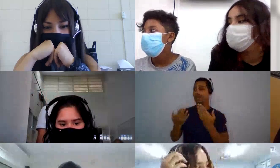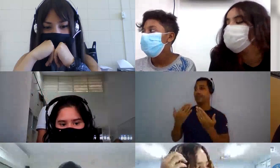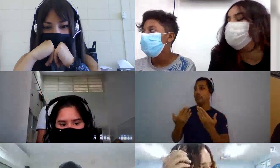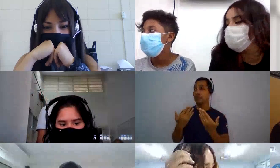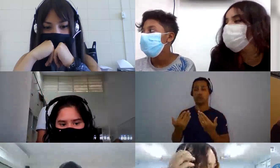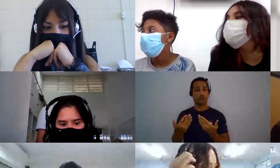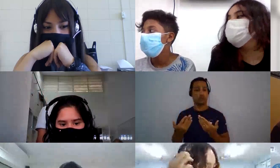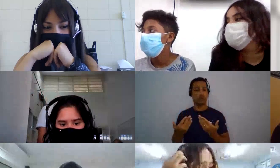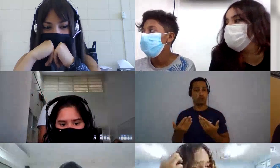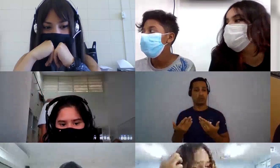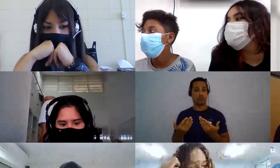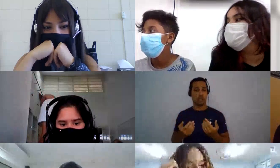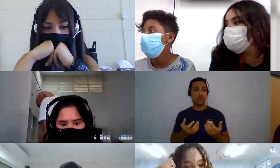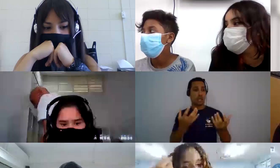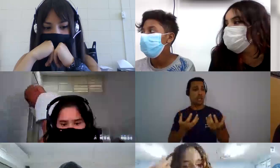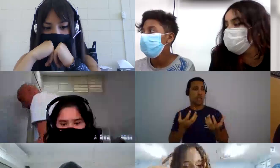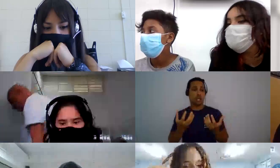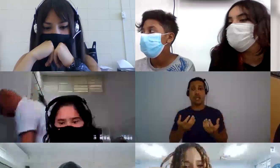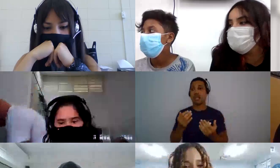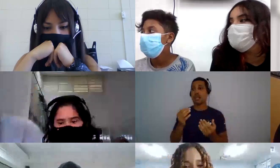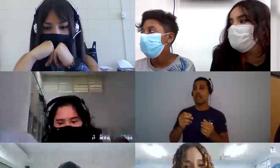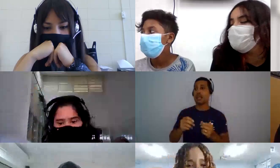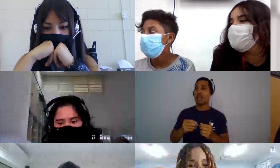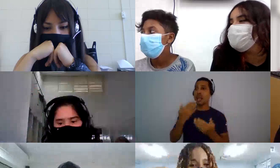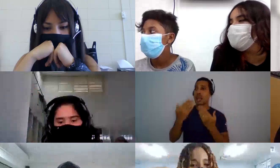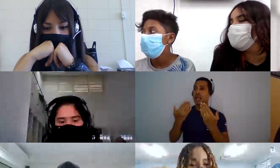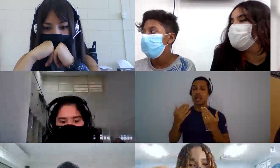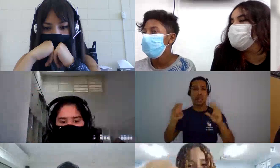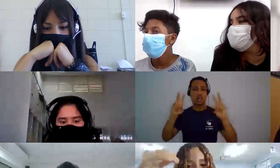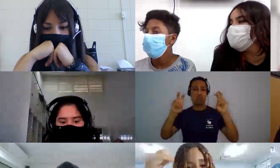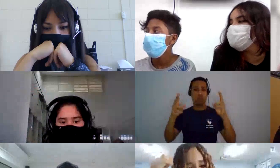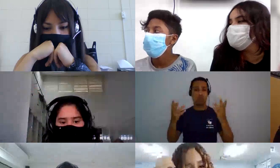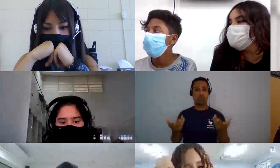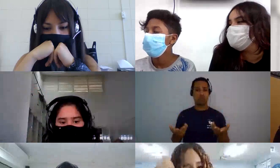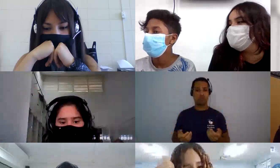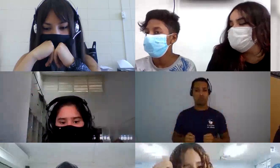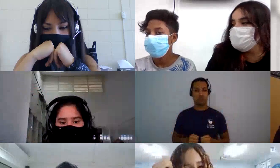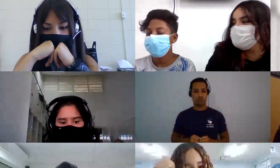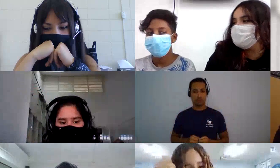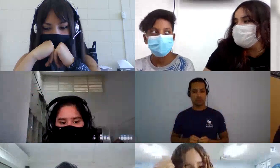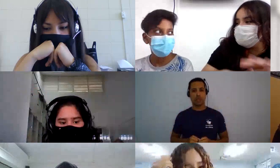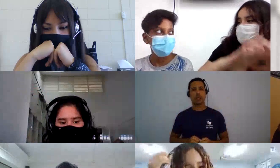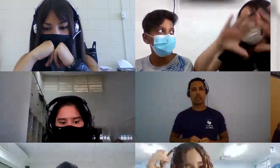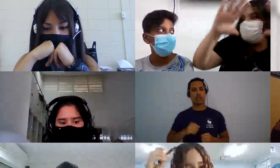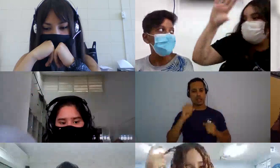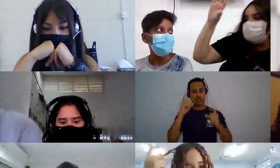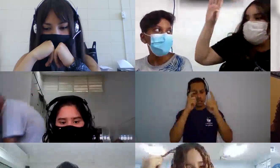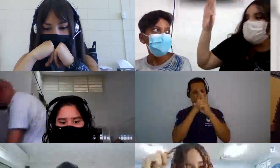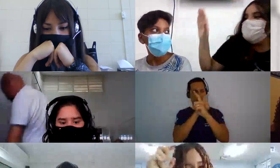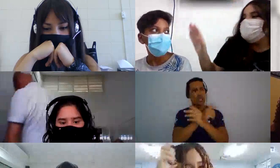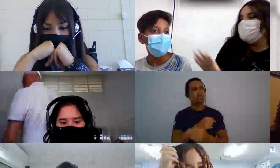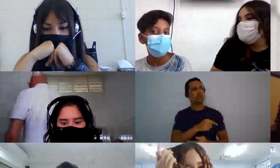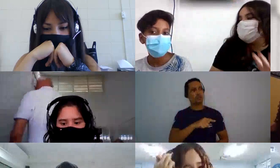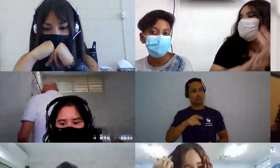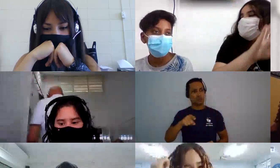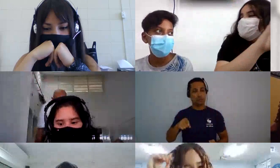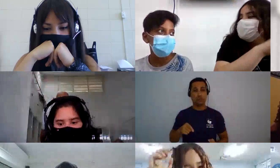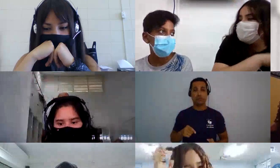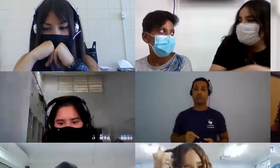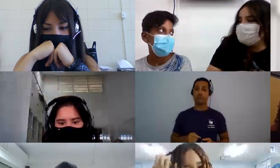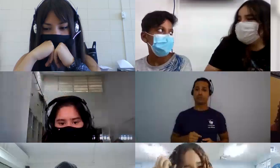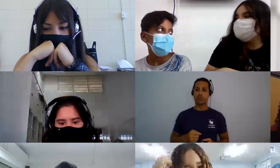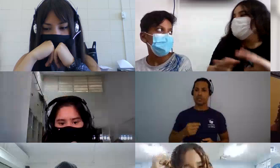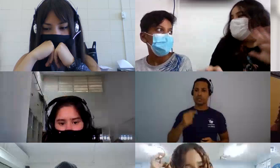que ele quer ter assunto para conversar. Bruna, é difícil vocês seguirem seus